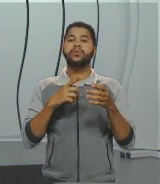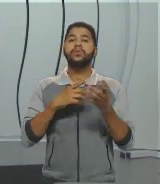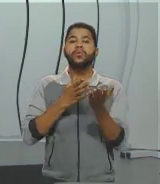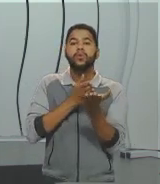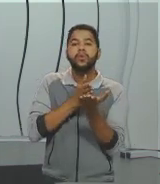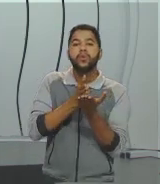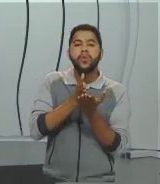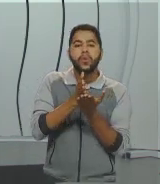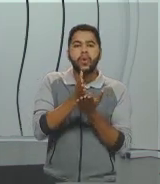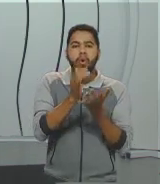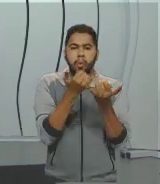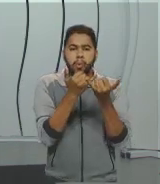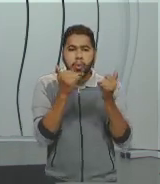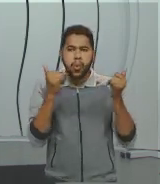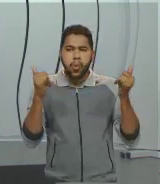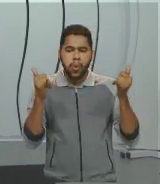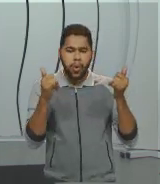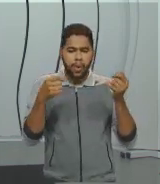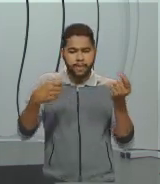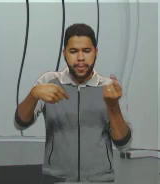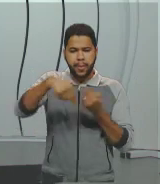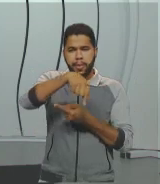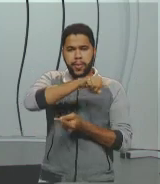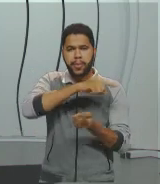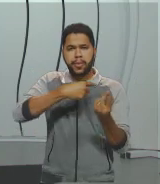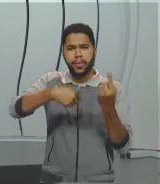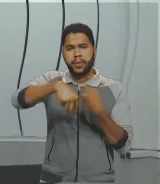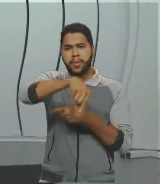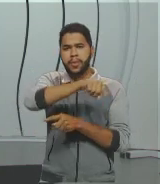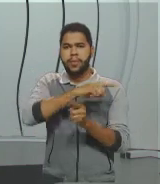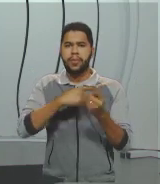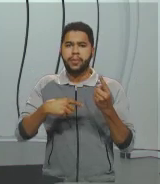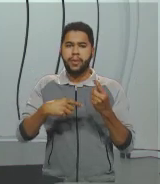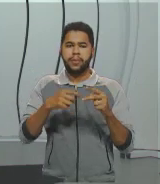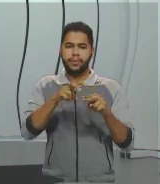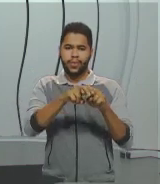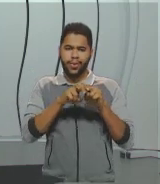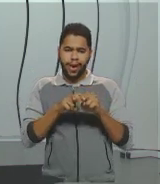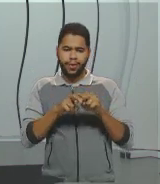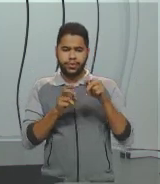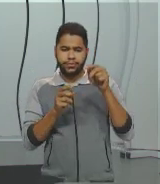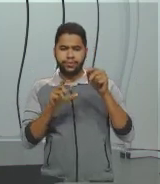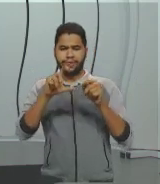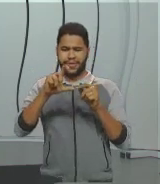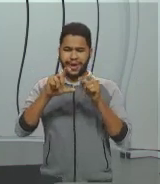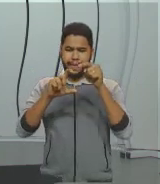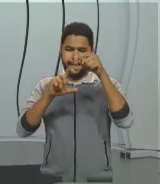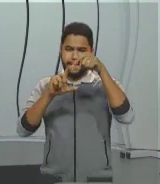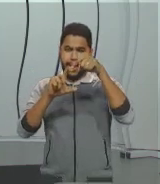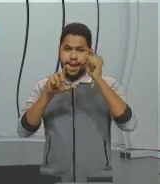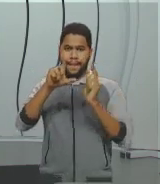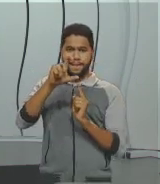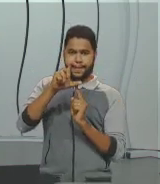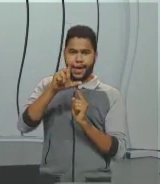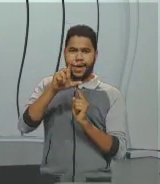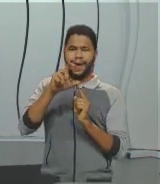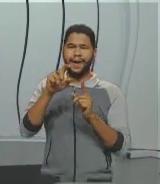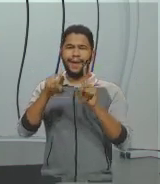uma corrente elétrica, devido à diferença de potencial entre os polos da pilha e devido também à